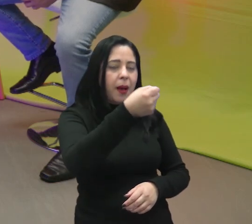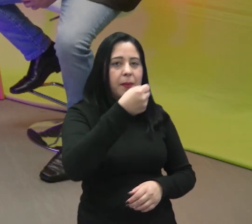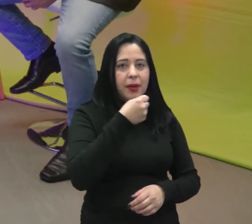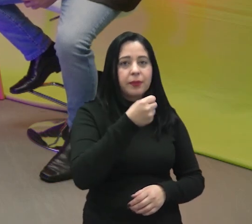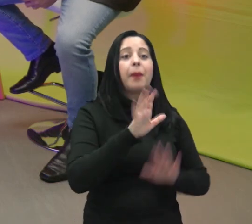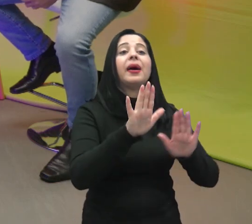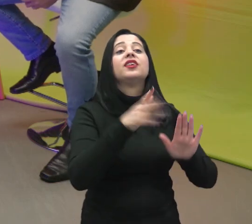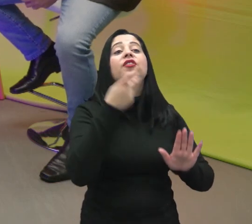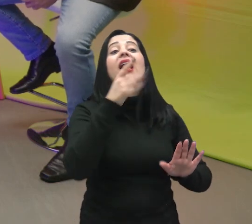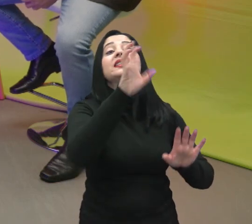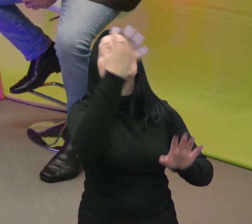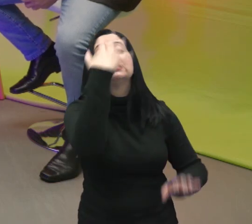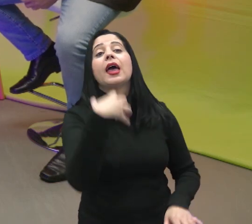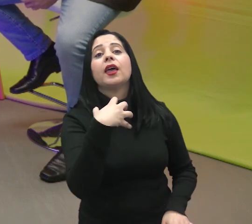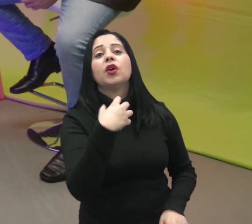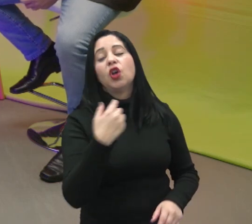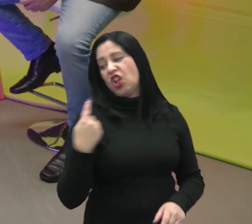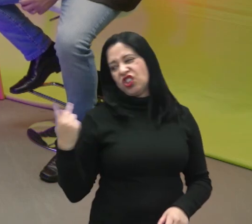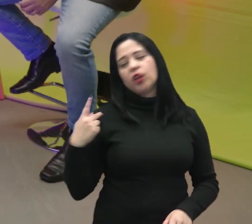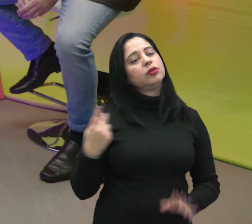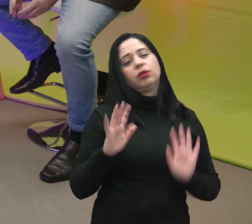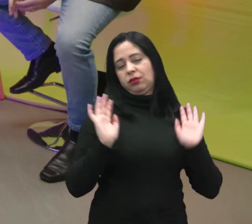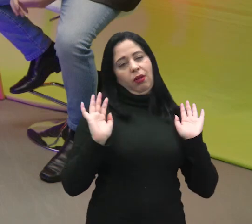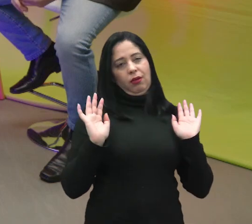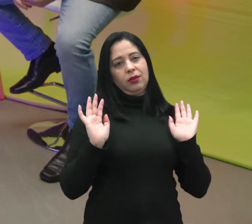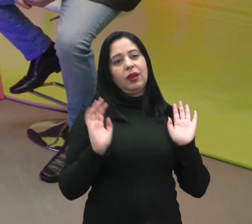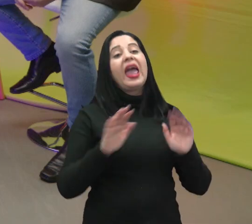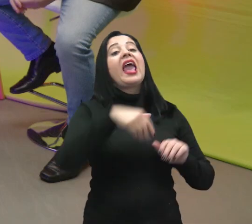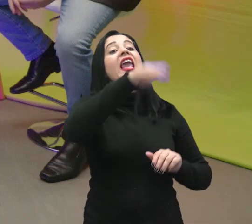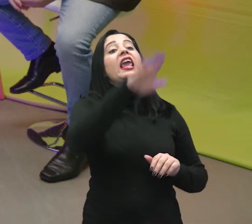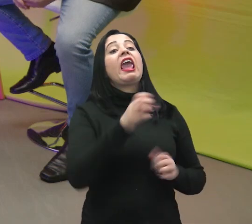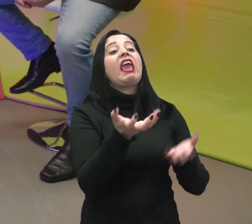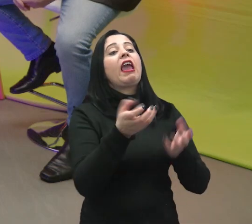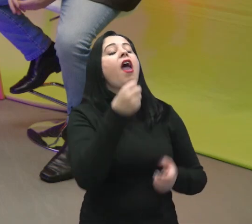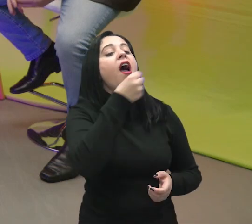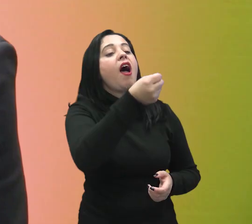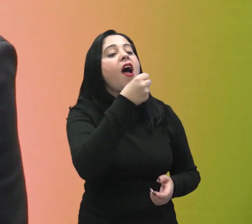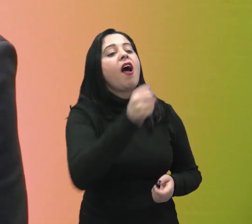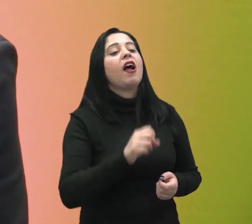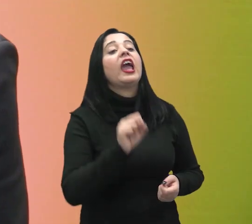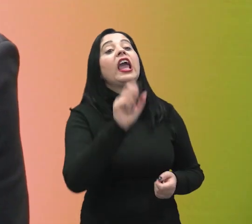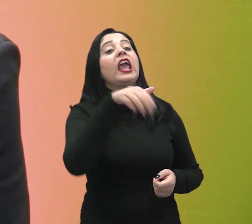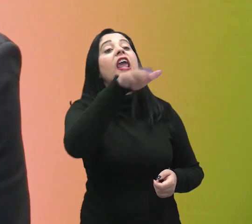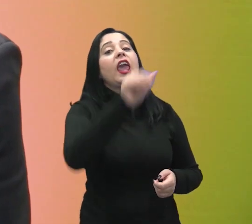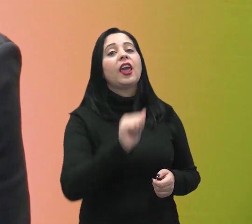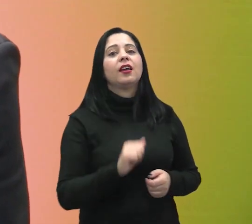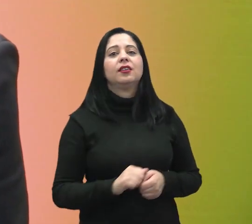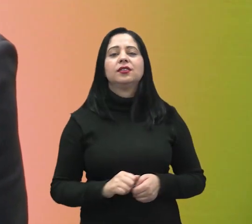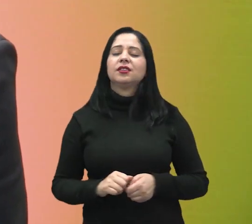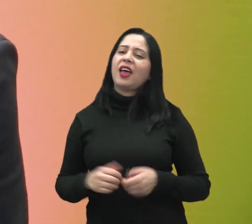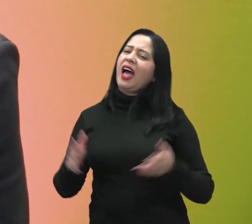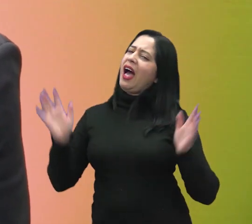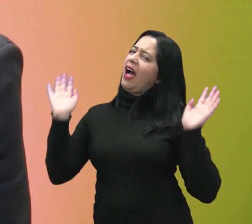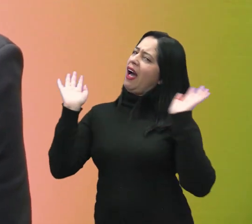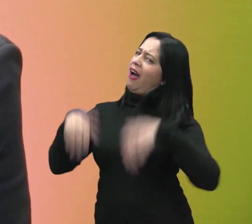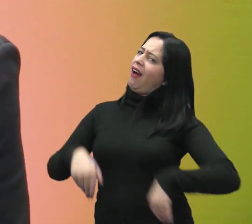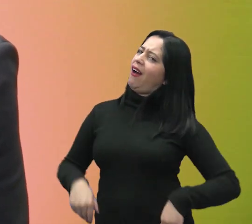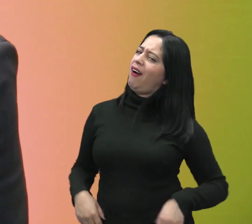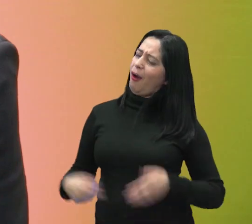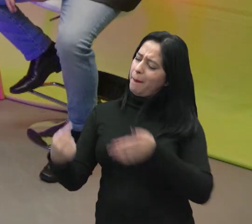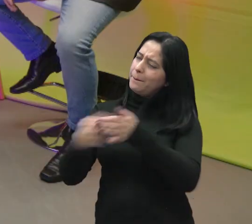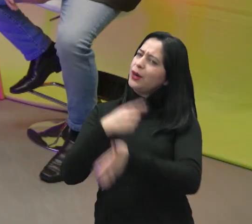entrevistas. Isso. Mas agora falando sério, eu e a Fernanda não vale. Alguém que você queria botar nesse livro aí? Pergunta